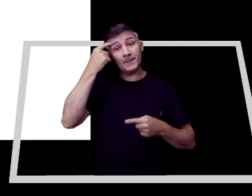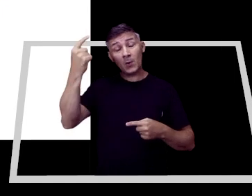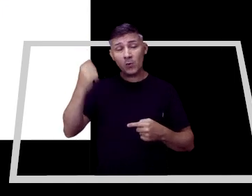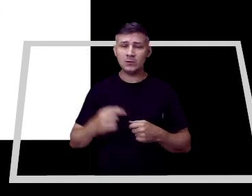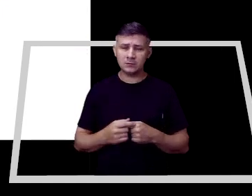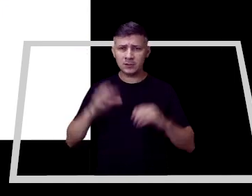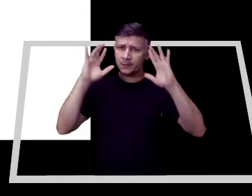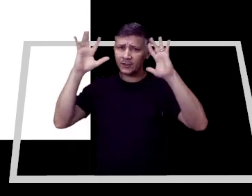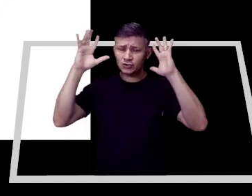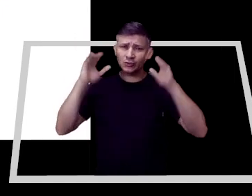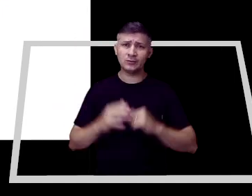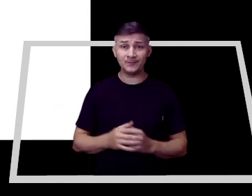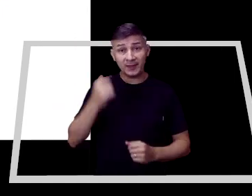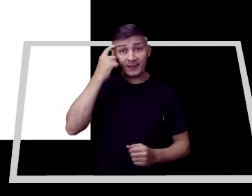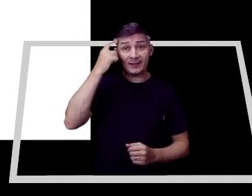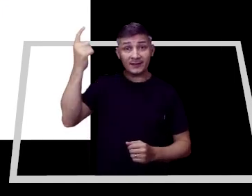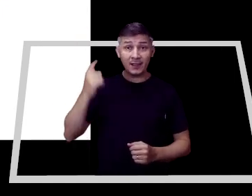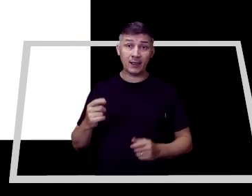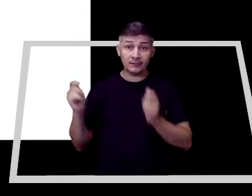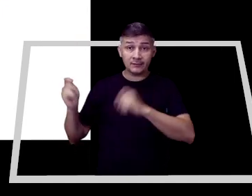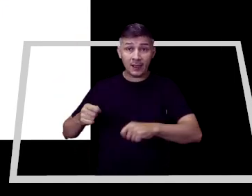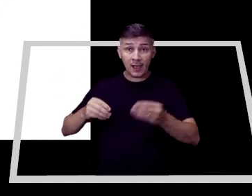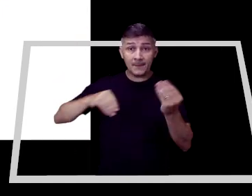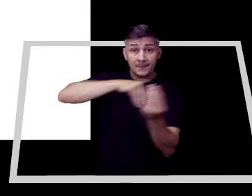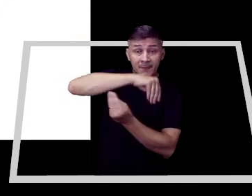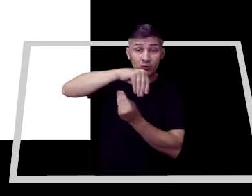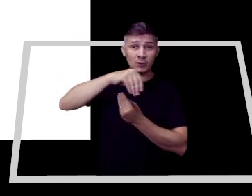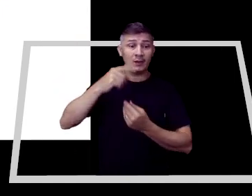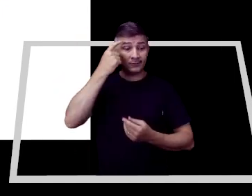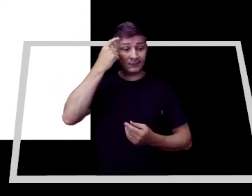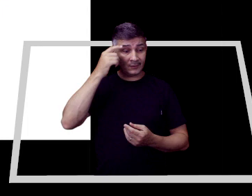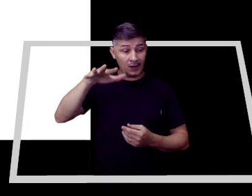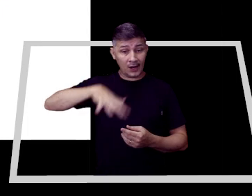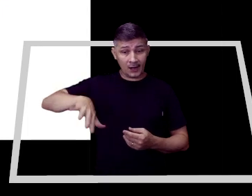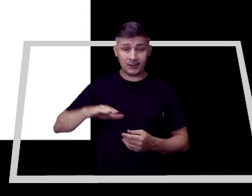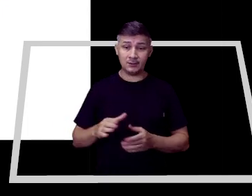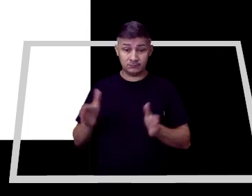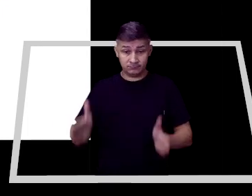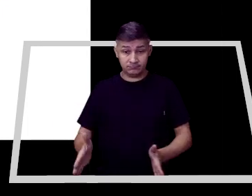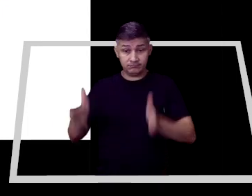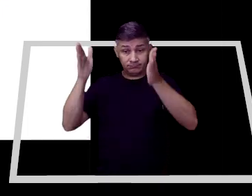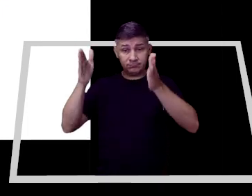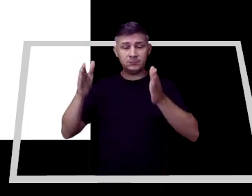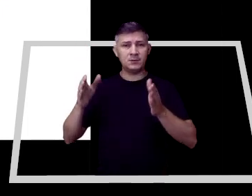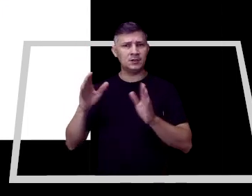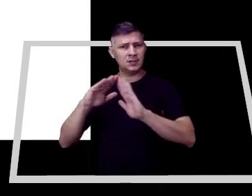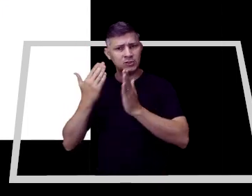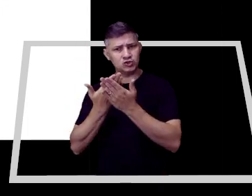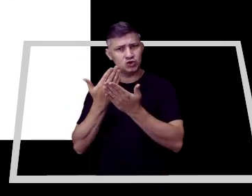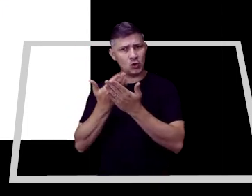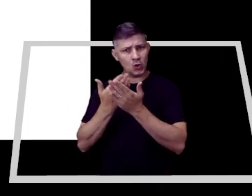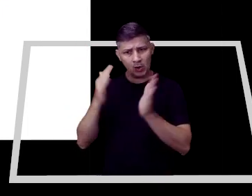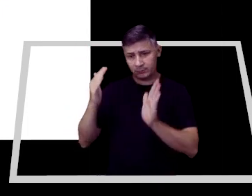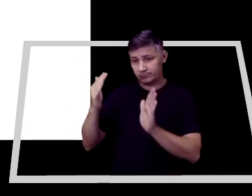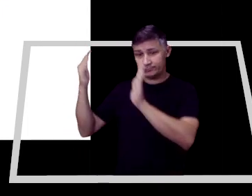era a configuração que a gente imaginou, né? A ideia de conformar, a partir do bloco didático